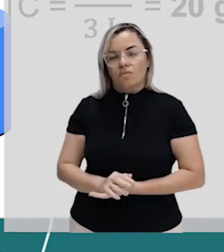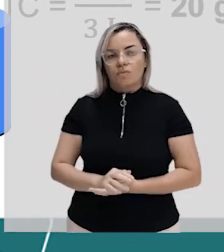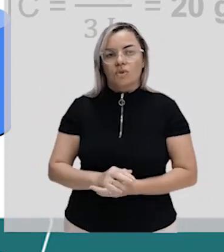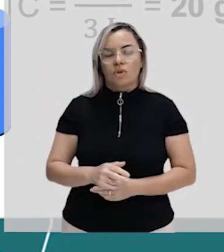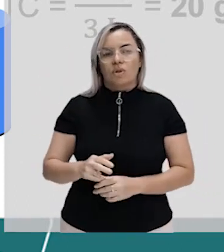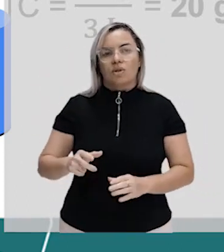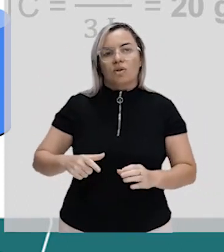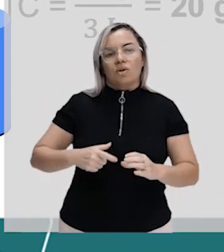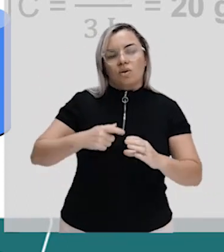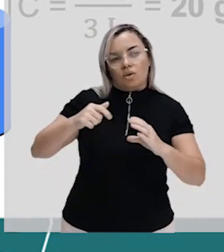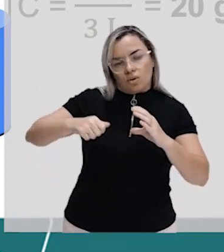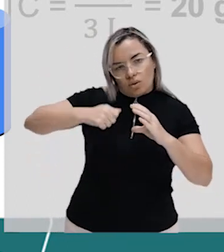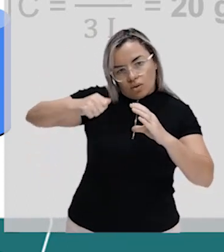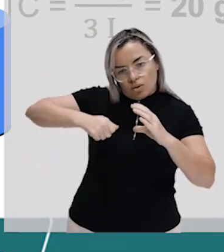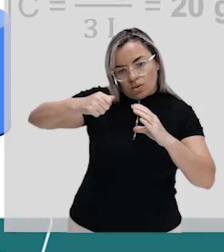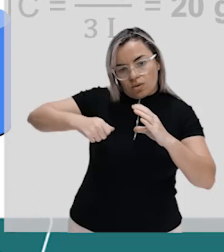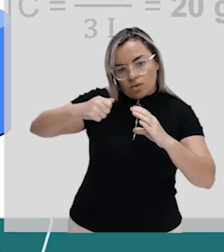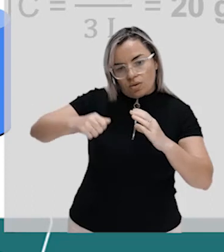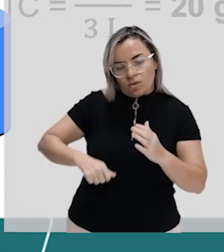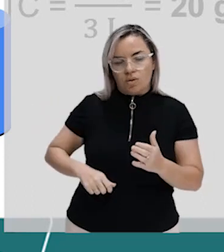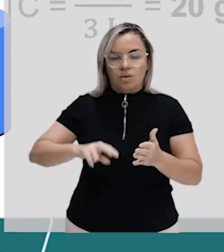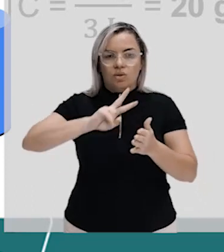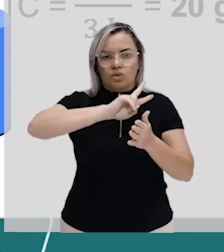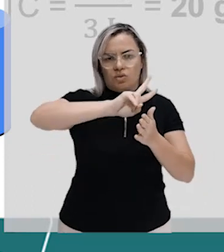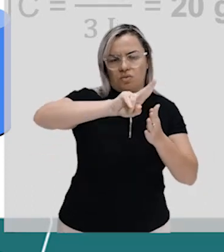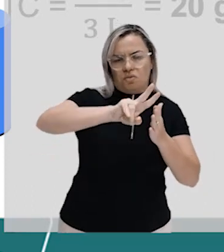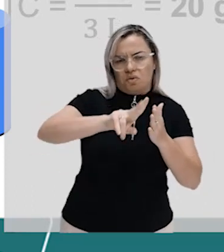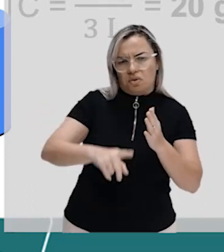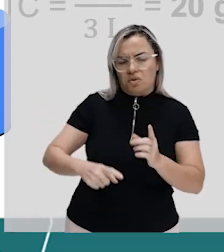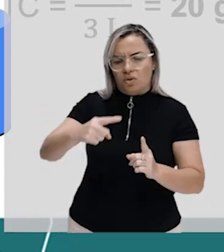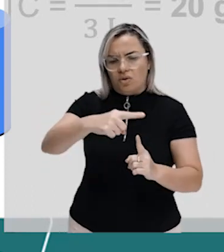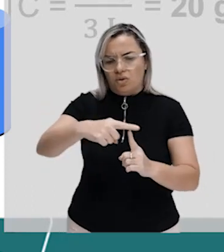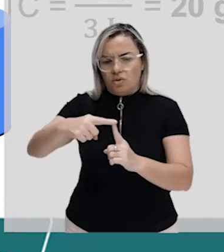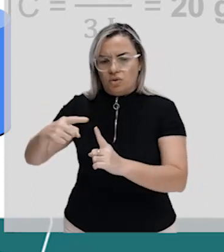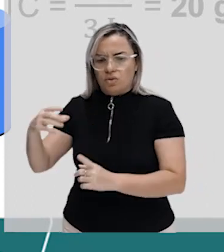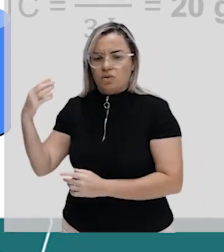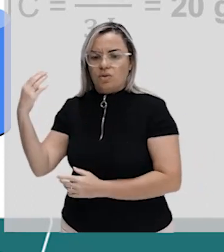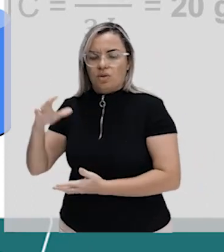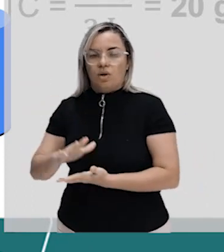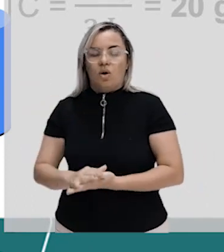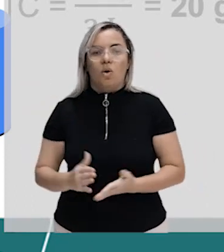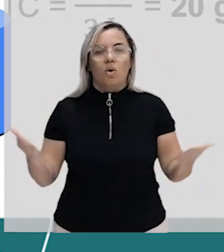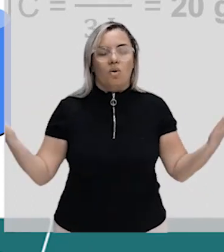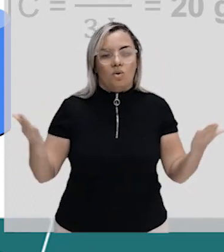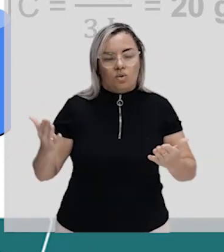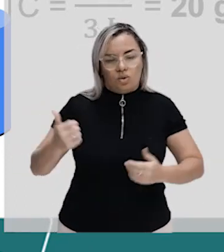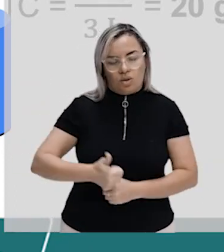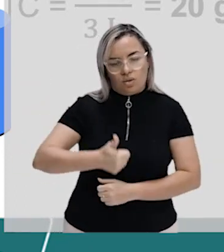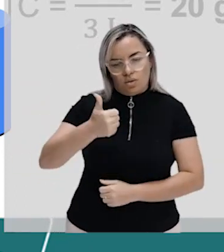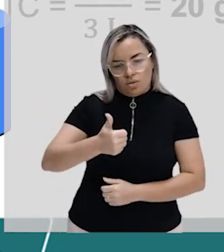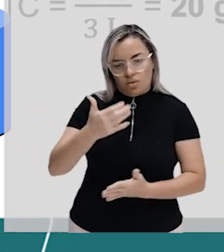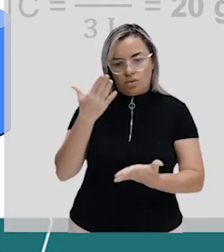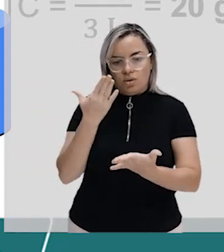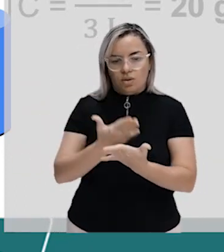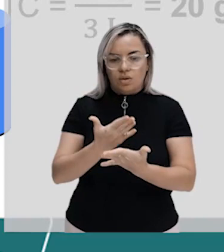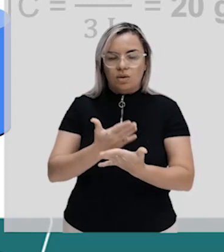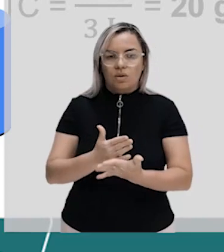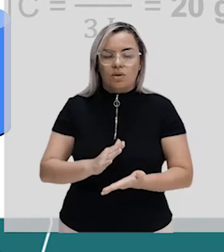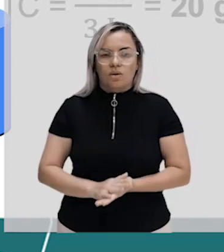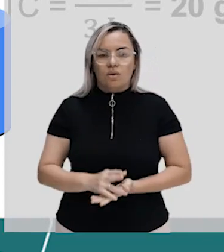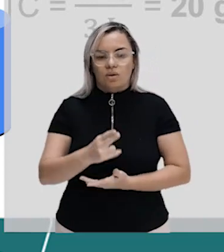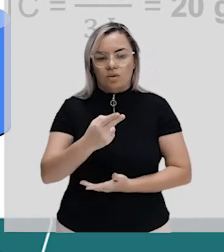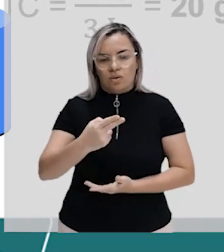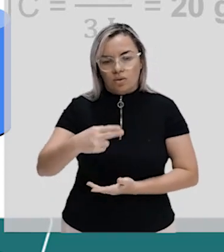trabalhar os diversos tipos de concentração. A primeira que nós vamos abordar, nós vamos chamar